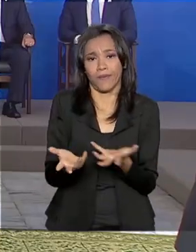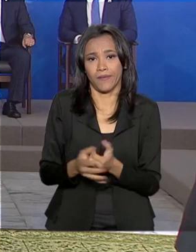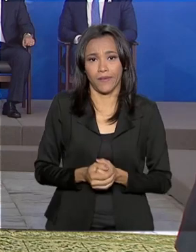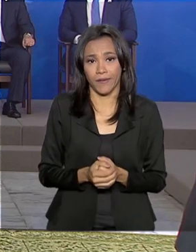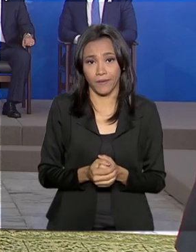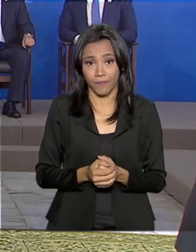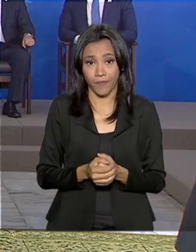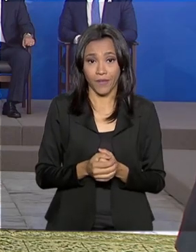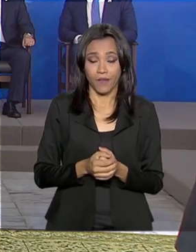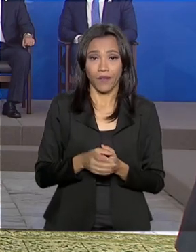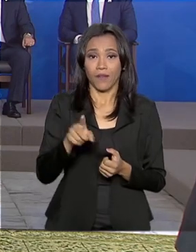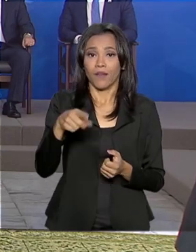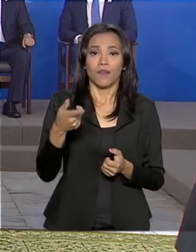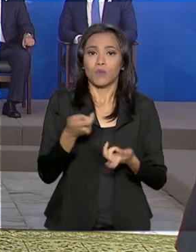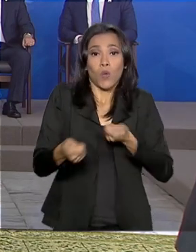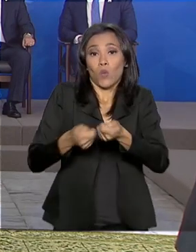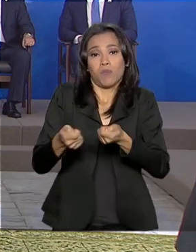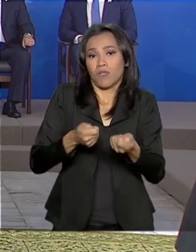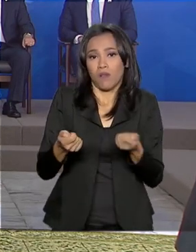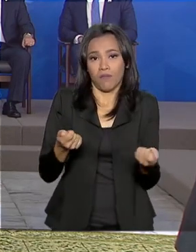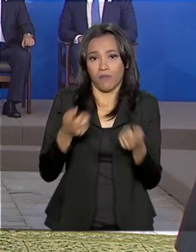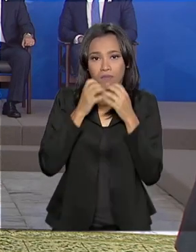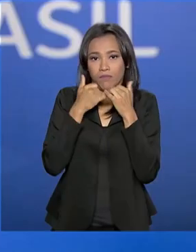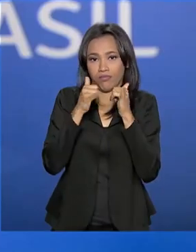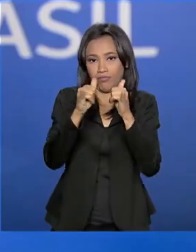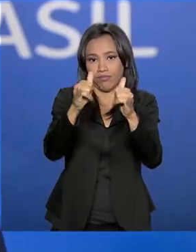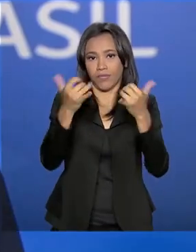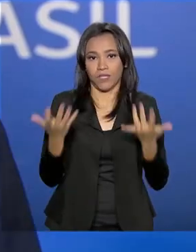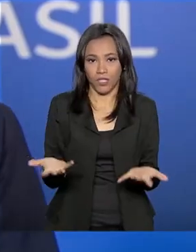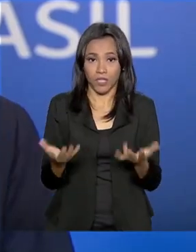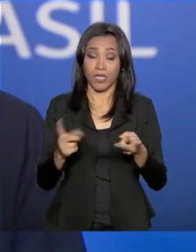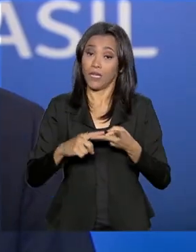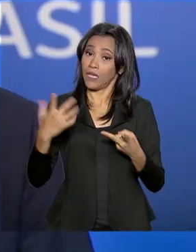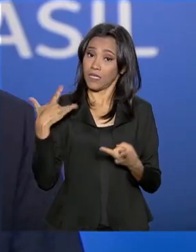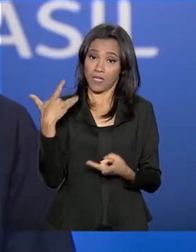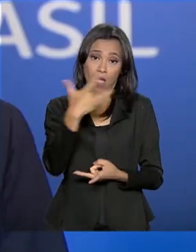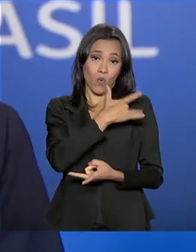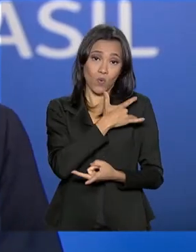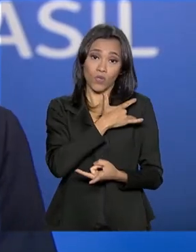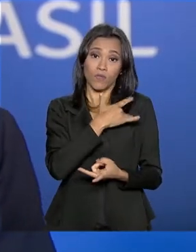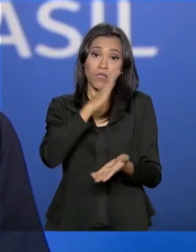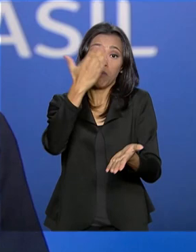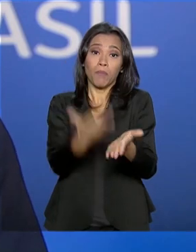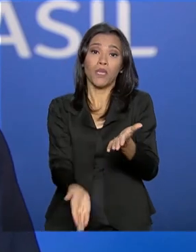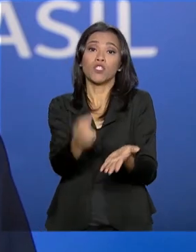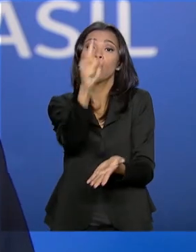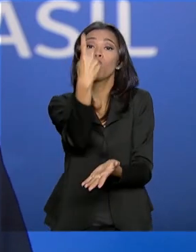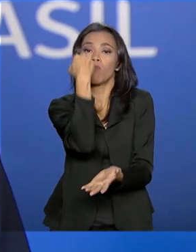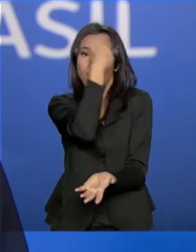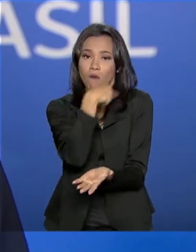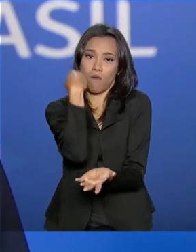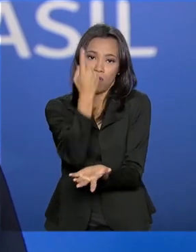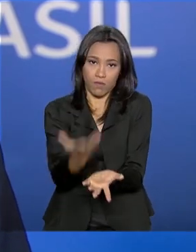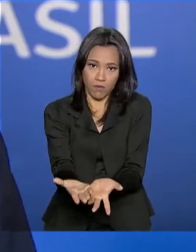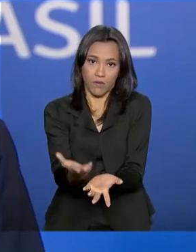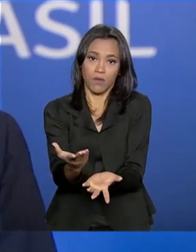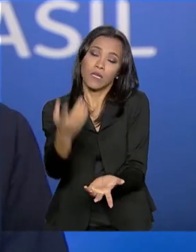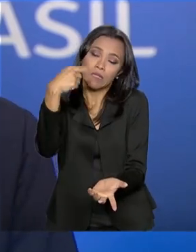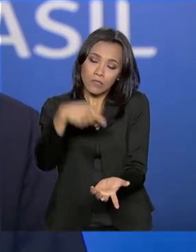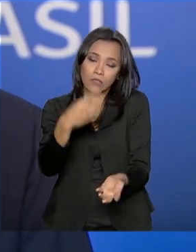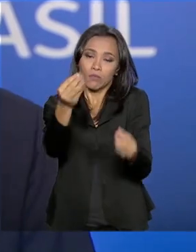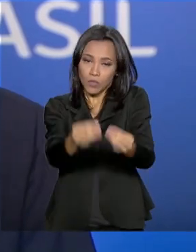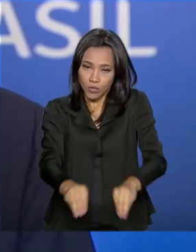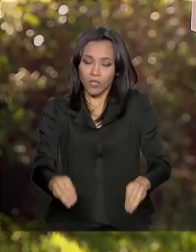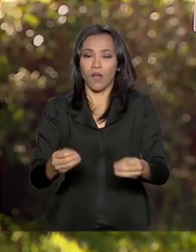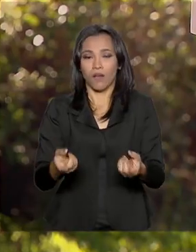não economizar mais energia e nós saúde mesmo sendo uma hora apenas mexico o relógio biológico